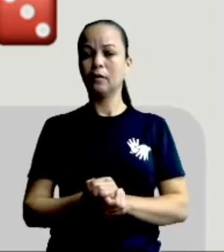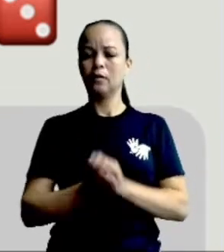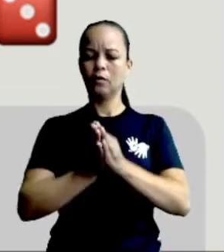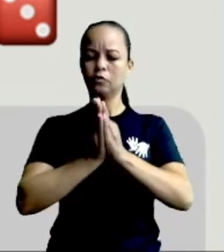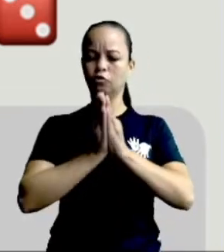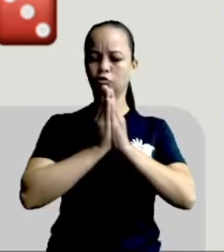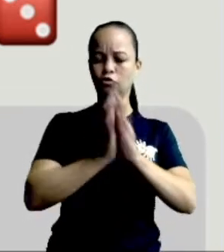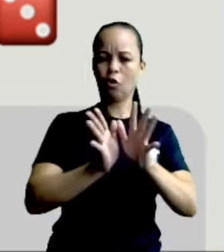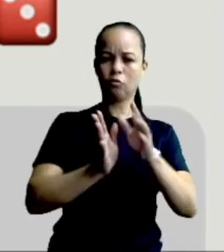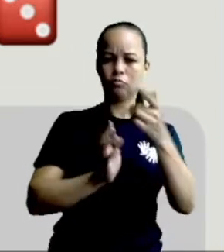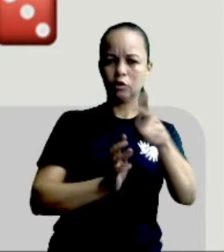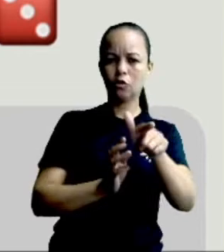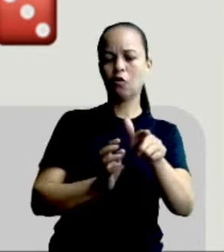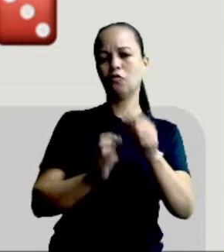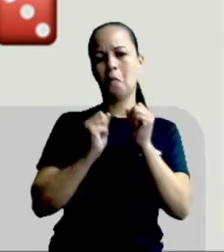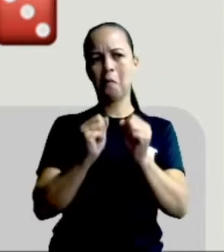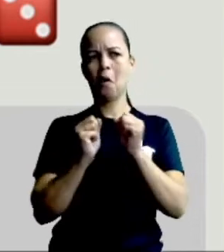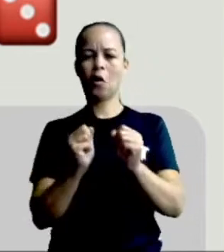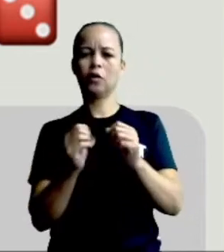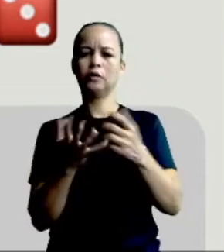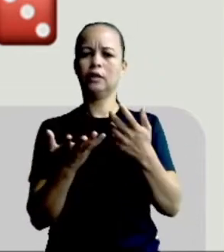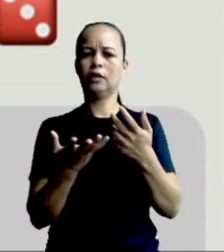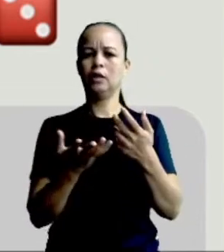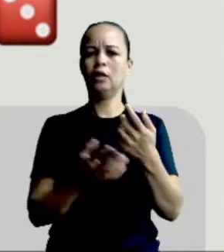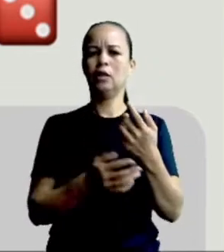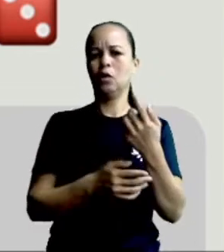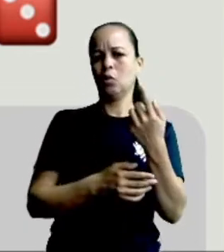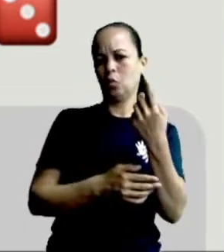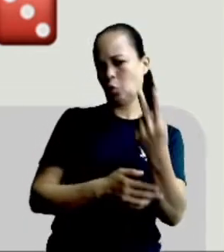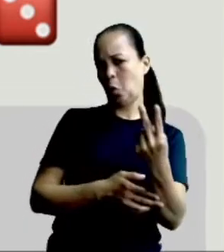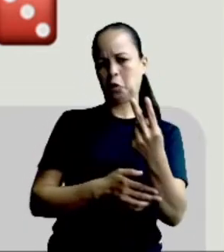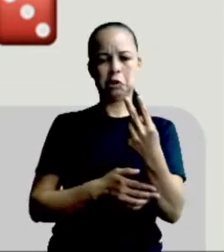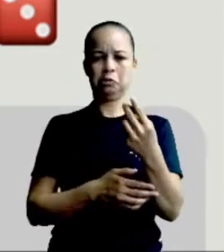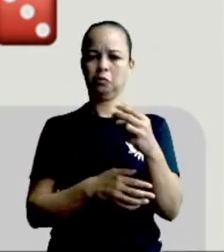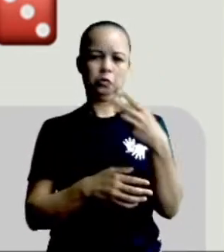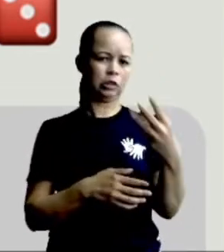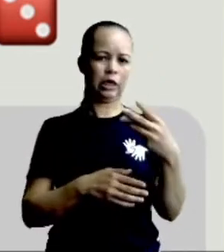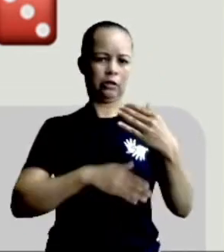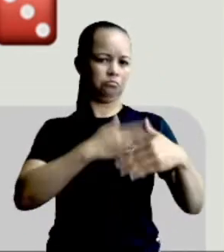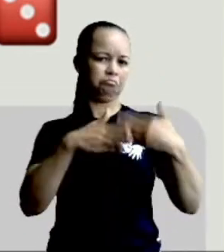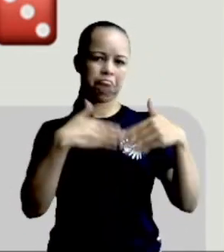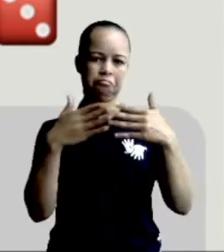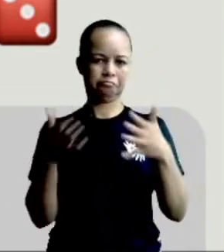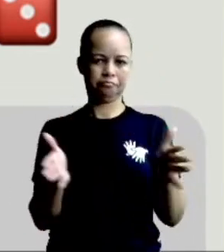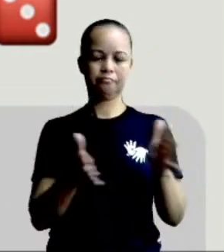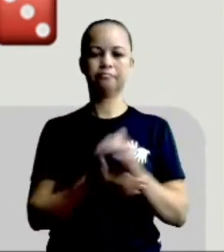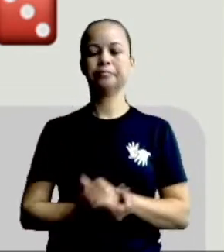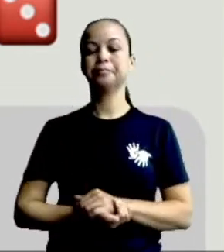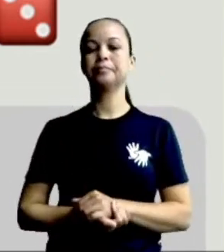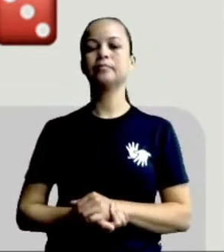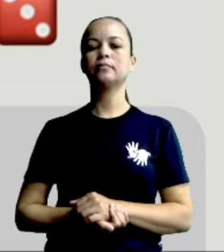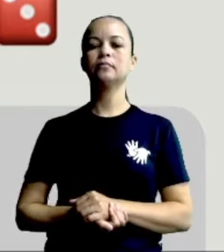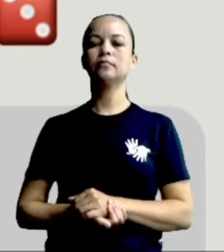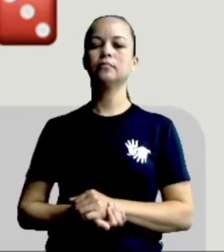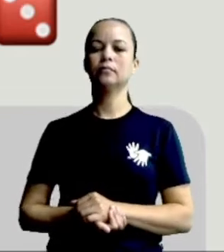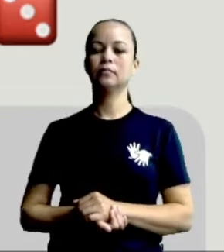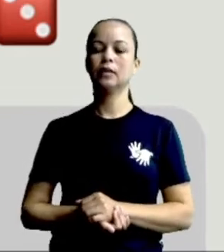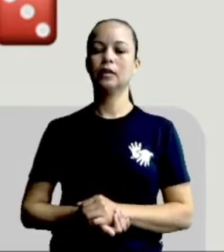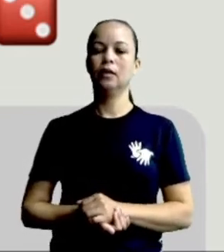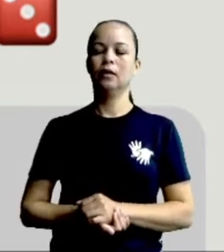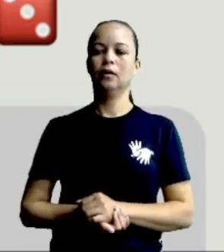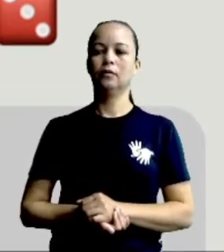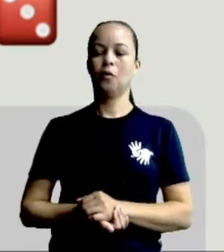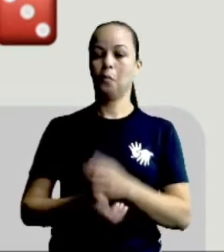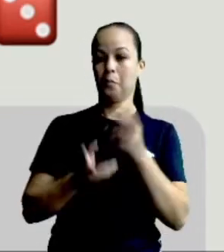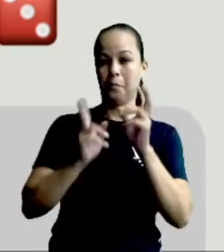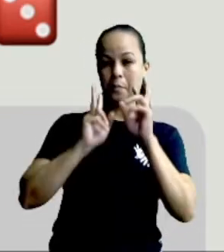jogo novamente, pode cair um U ou não, né? Pode ser o 2, o 3 e assim sucessivamente, ok? Então a gente percebeu aí